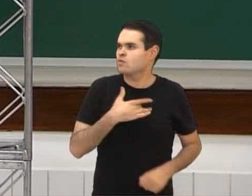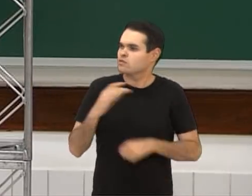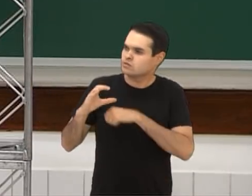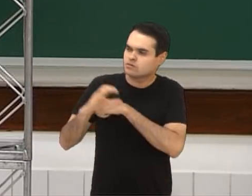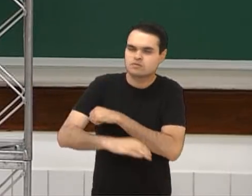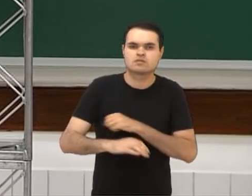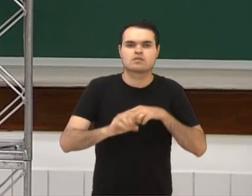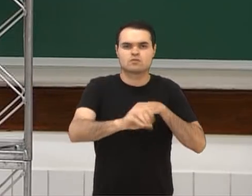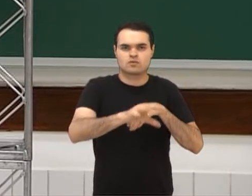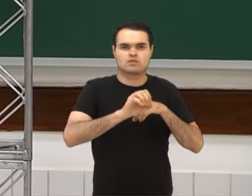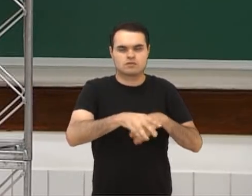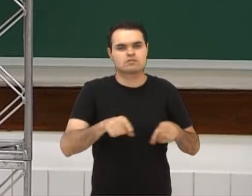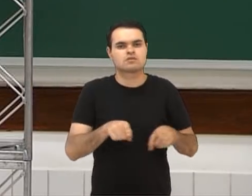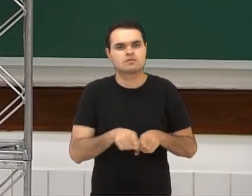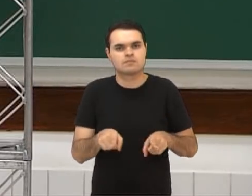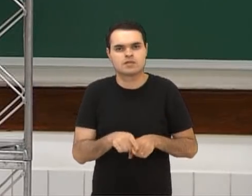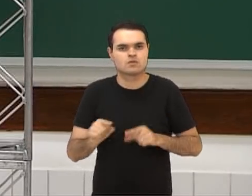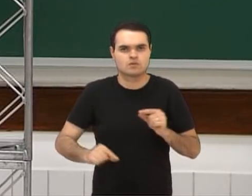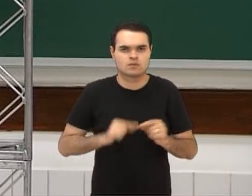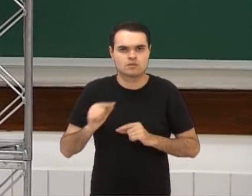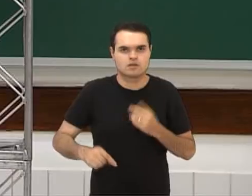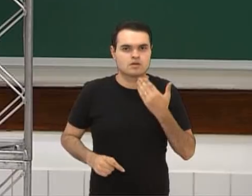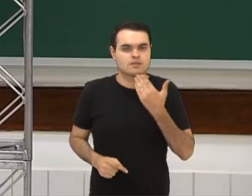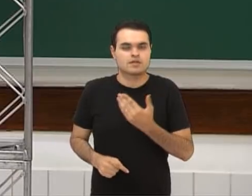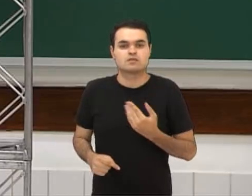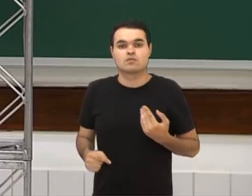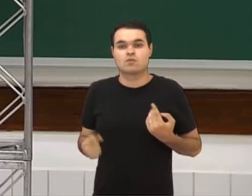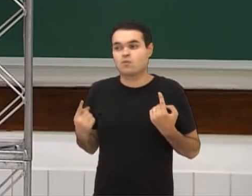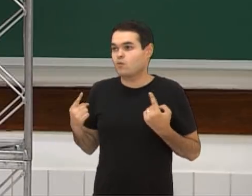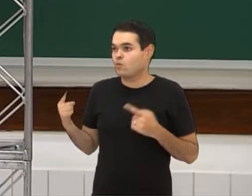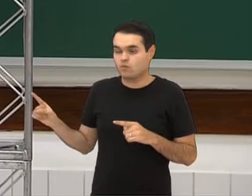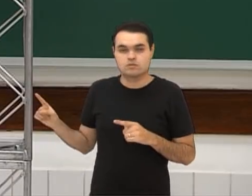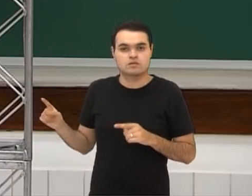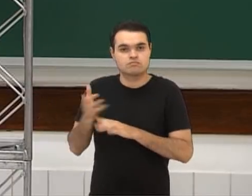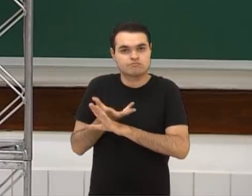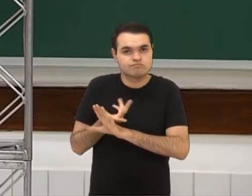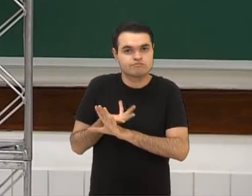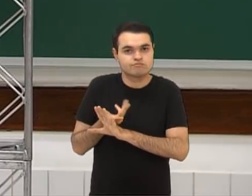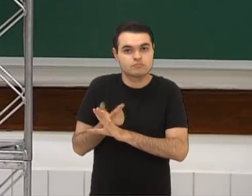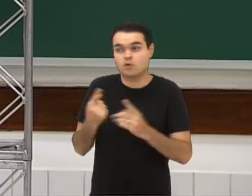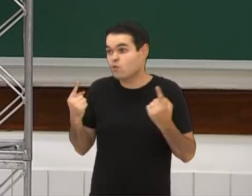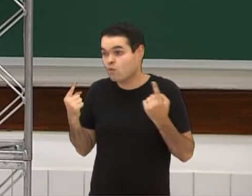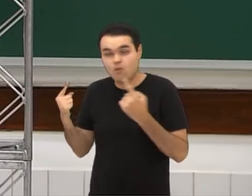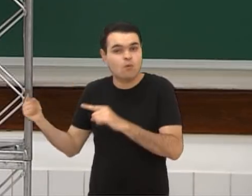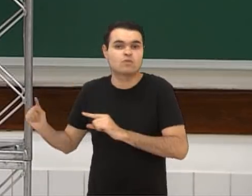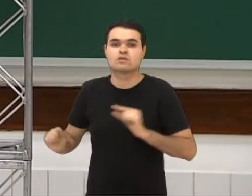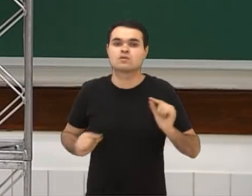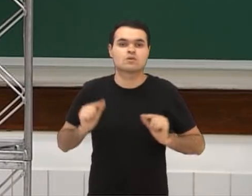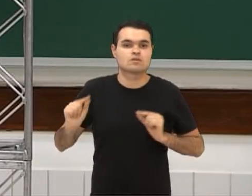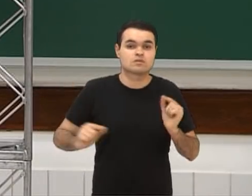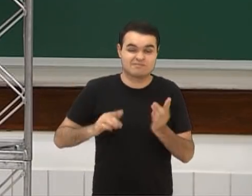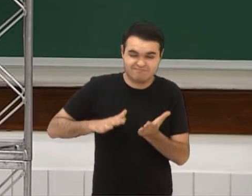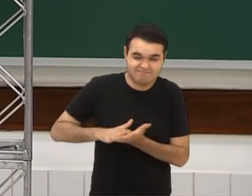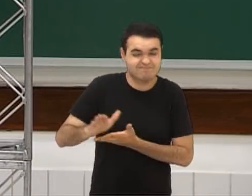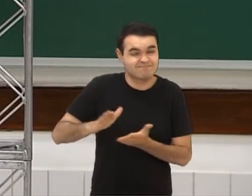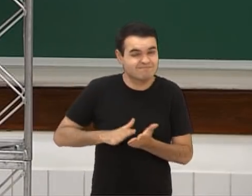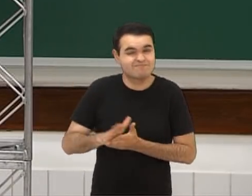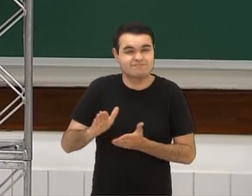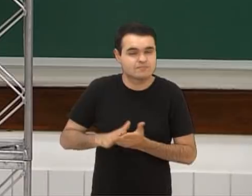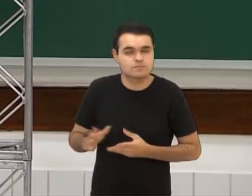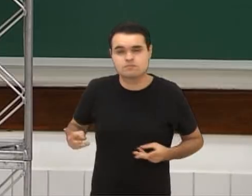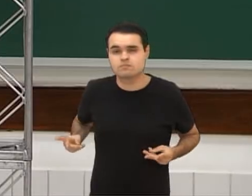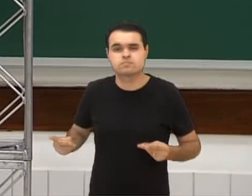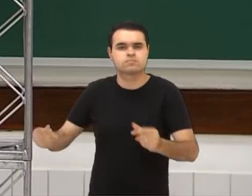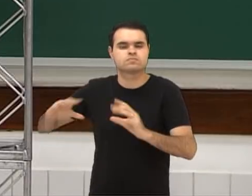e educação, passando a protestar contra a corrupção, contra o excesso de gastos na Copa do